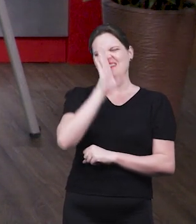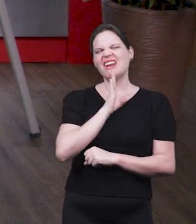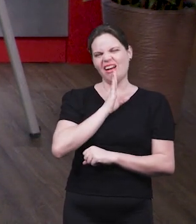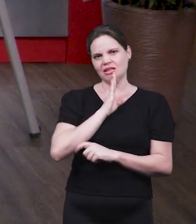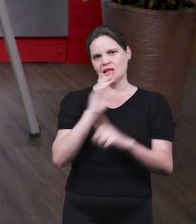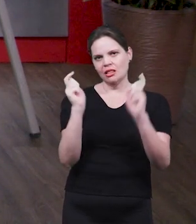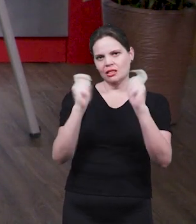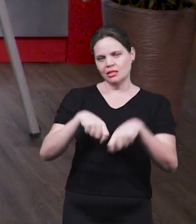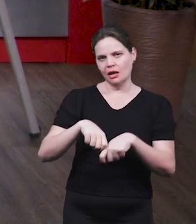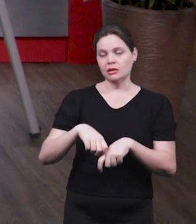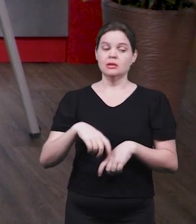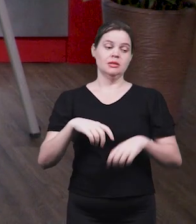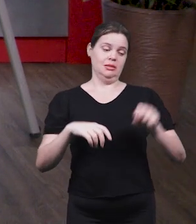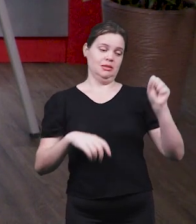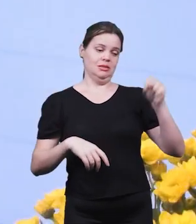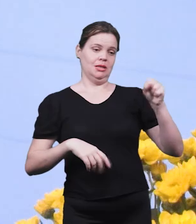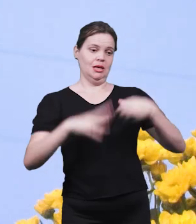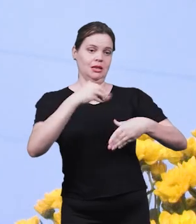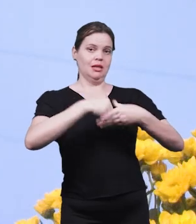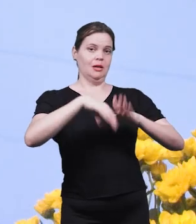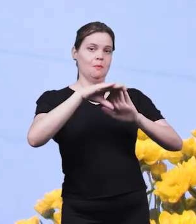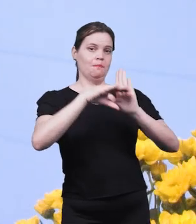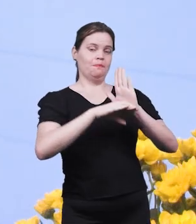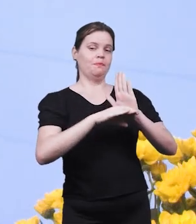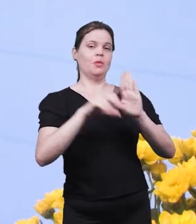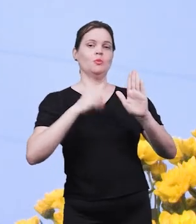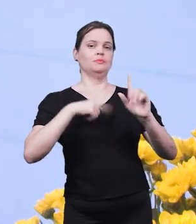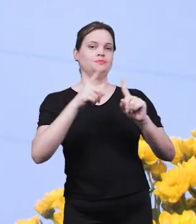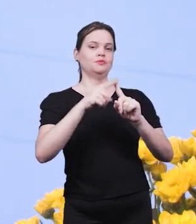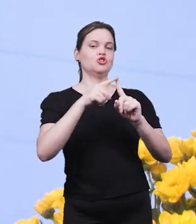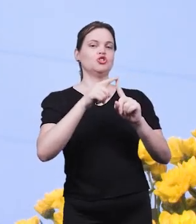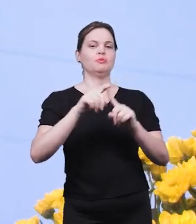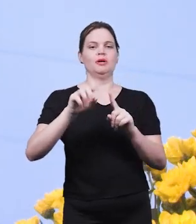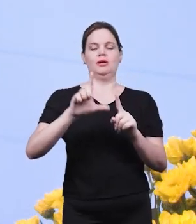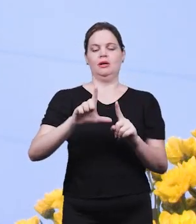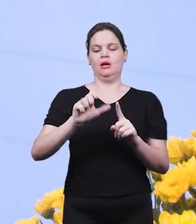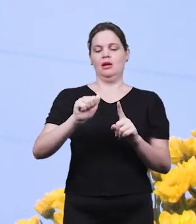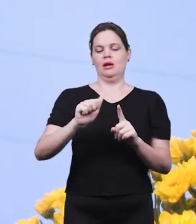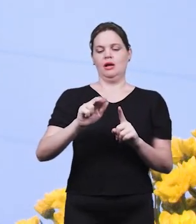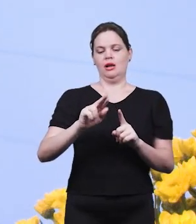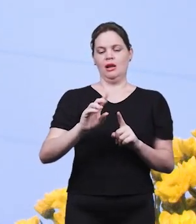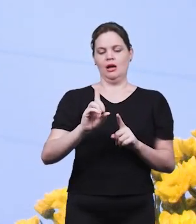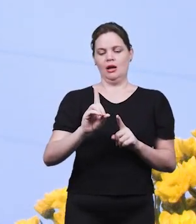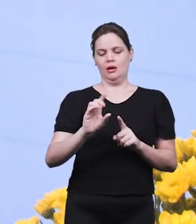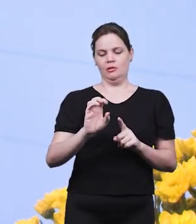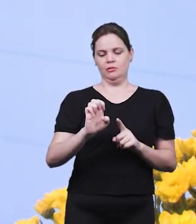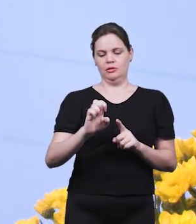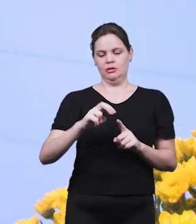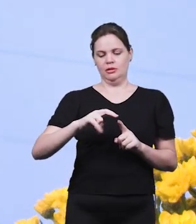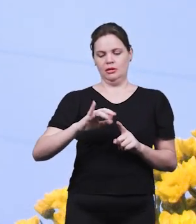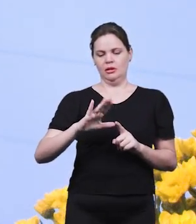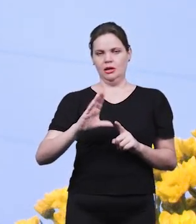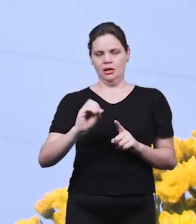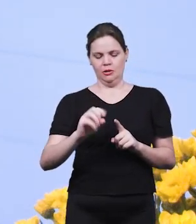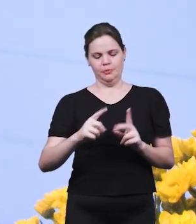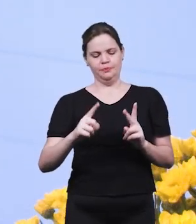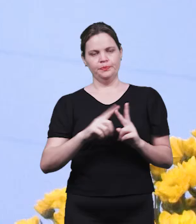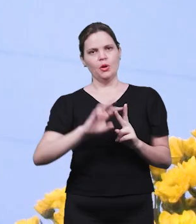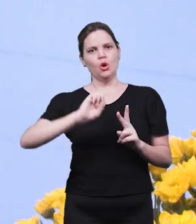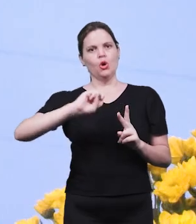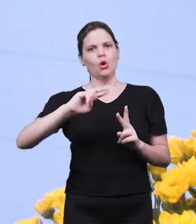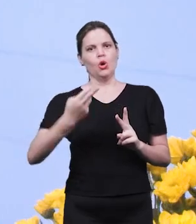o laudêmio na doação, na herança, não cobra o